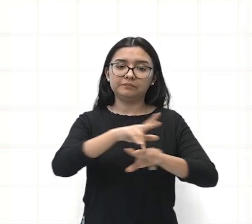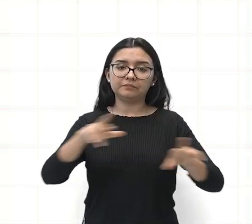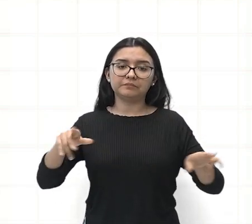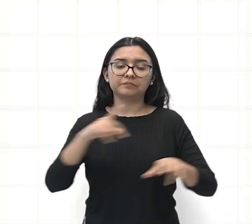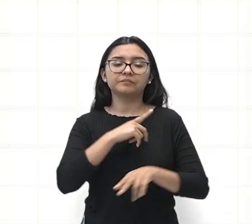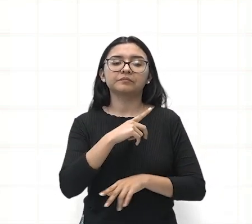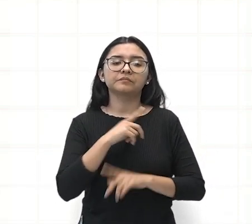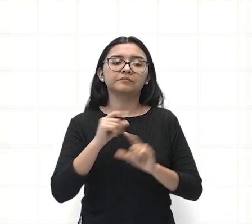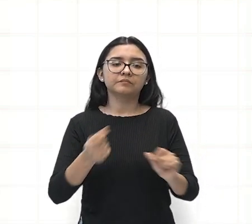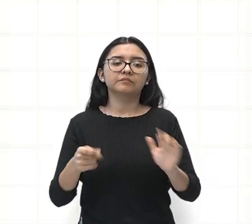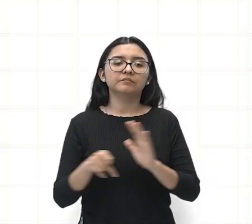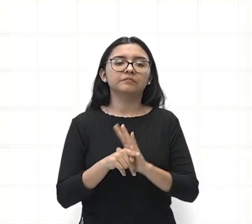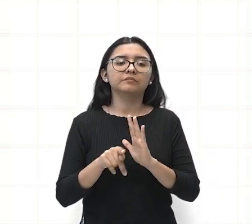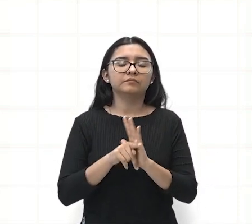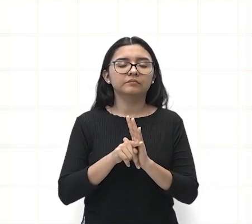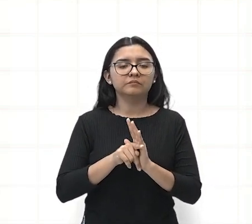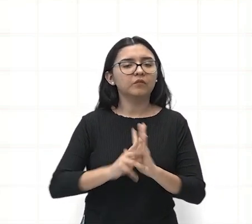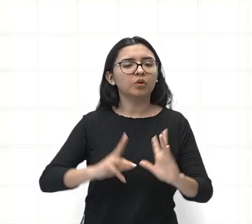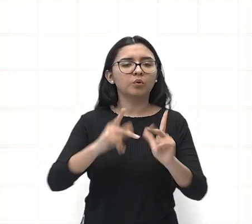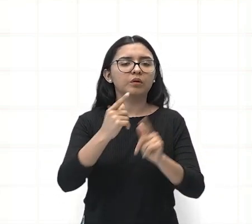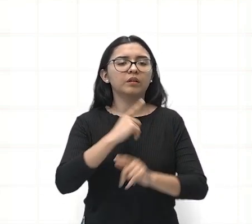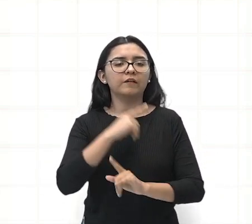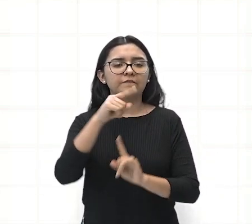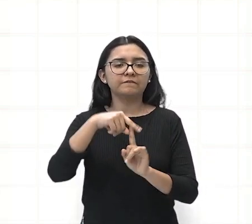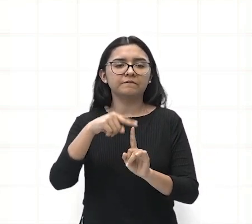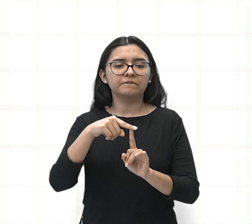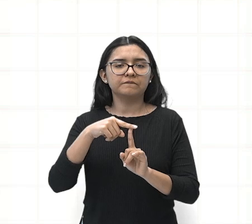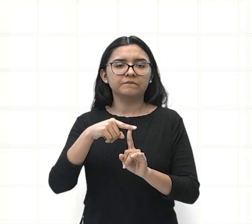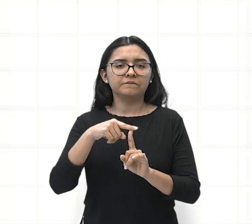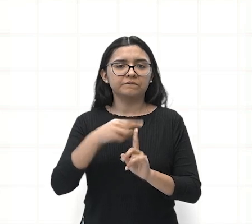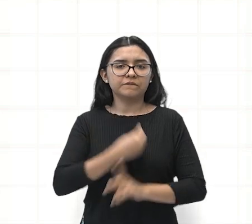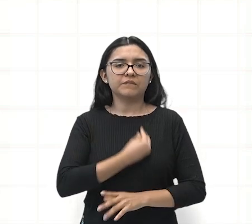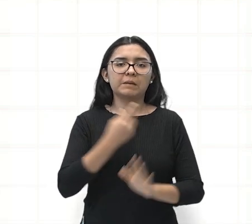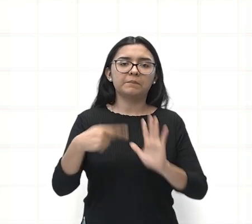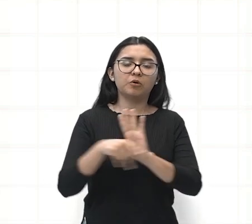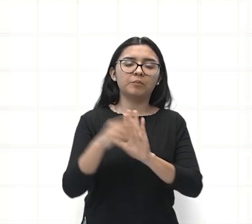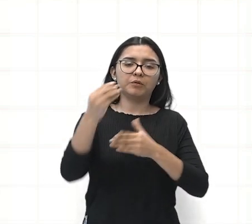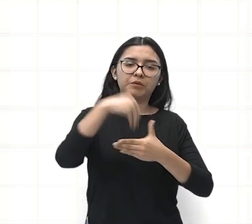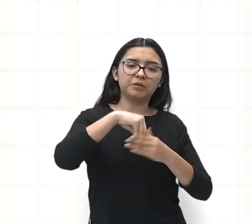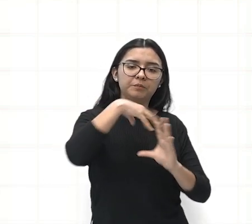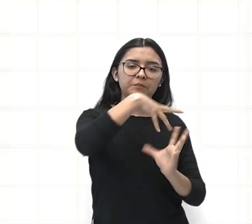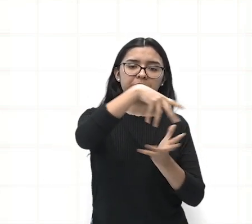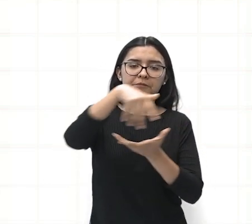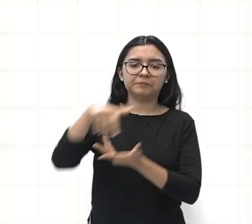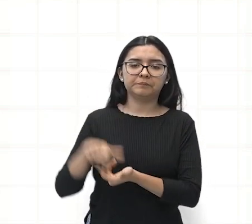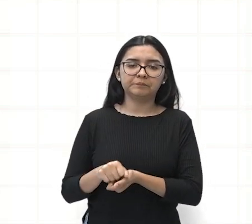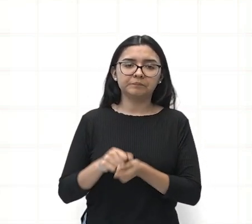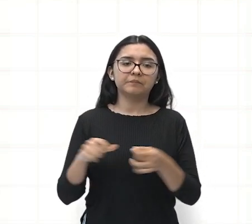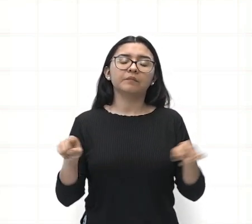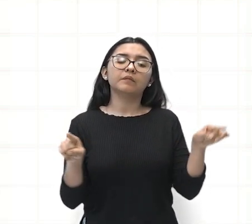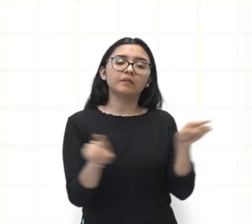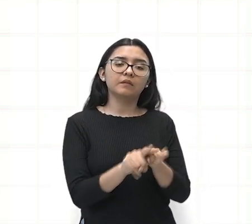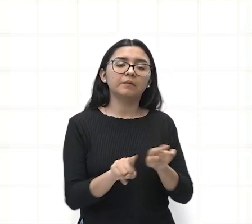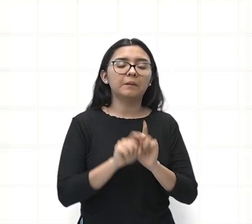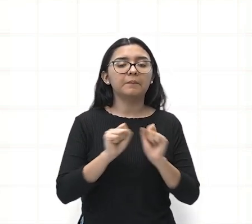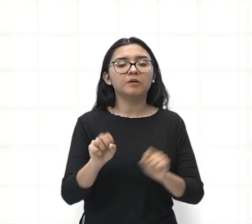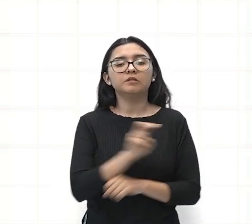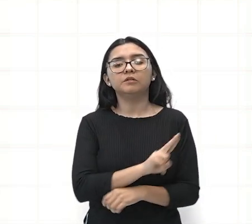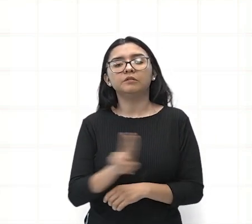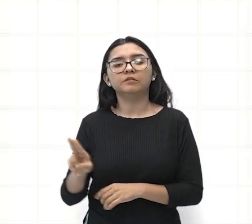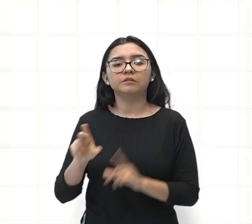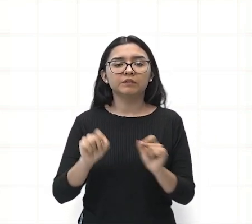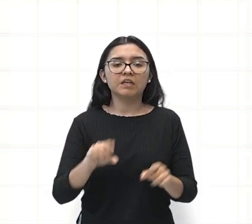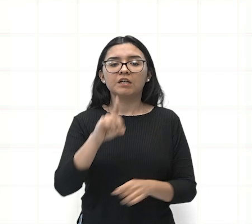ela vai constituir o tecido vivo do nosso planeta. A gente ainda, em vez de chamar biodiversidade, pode chamar